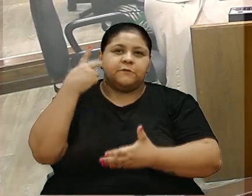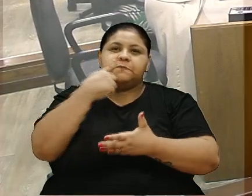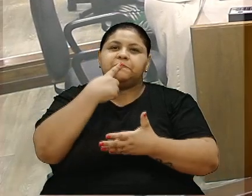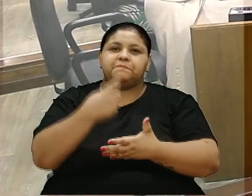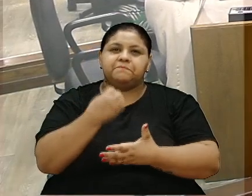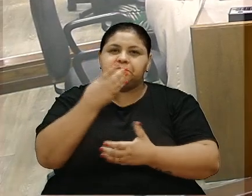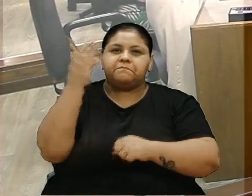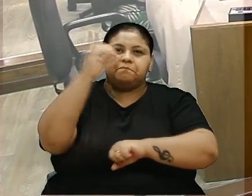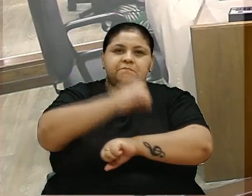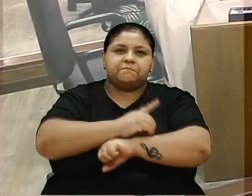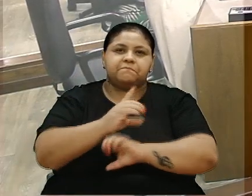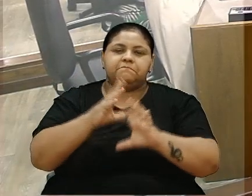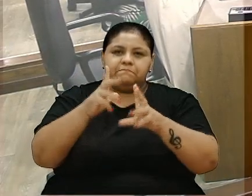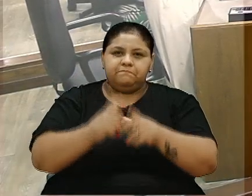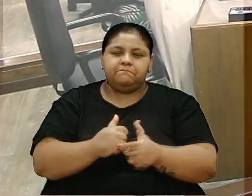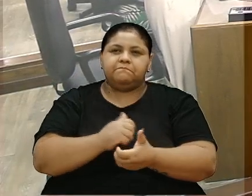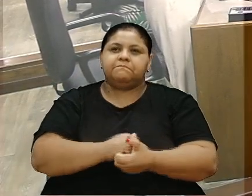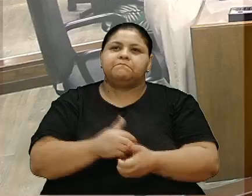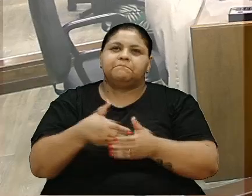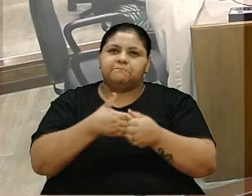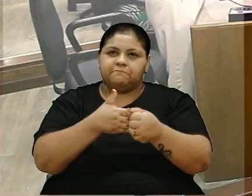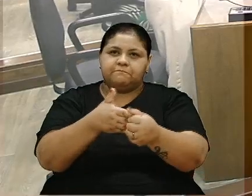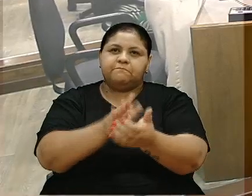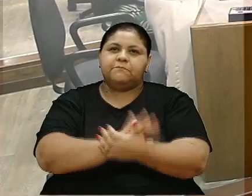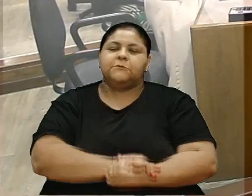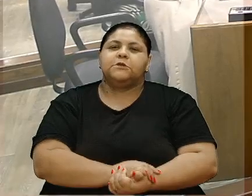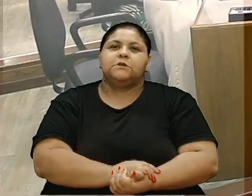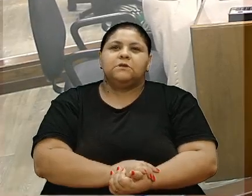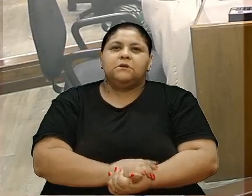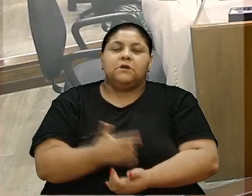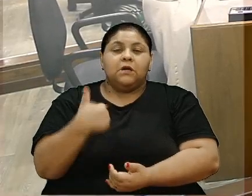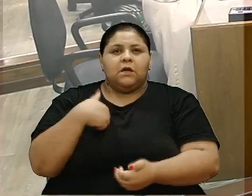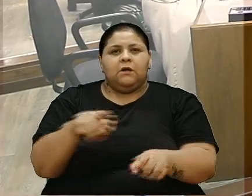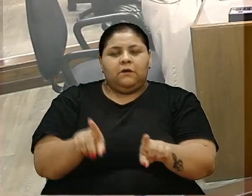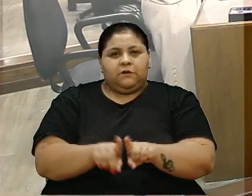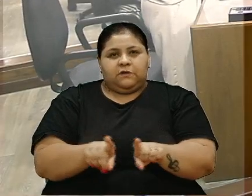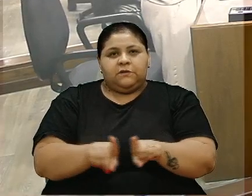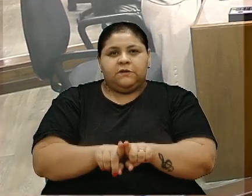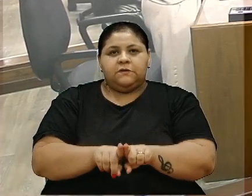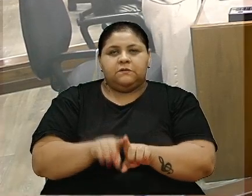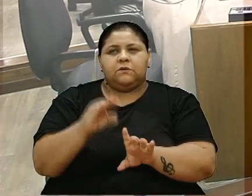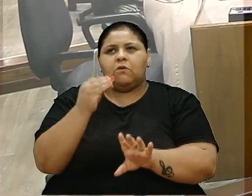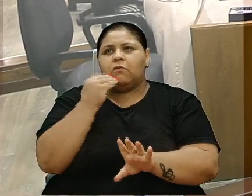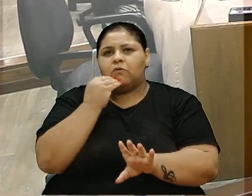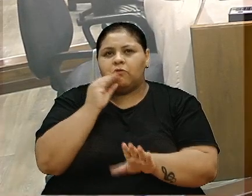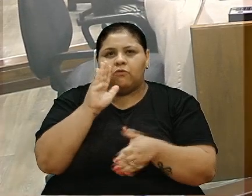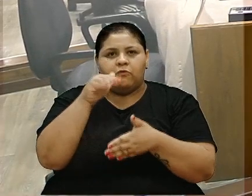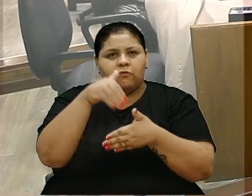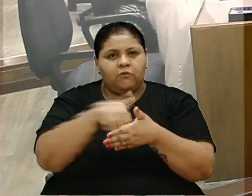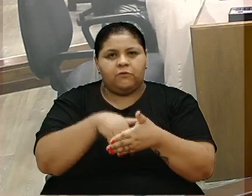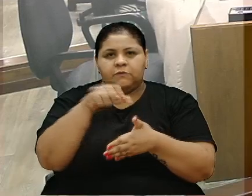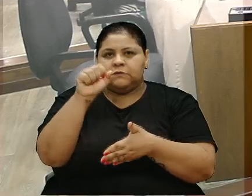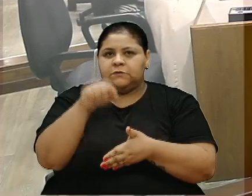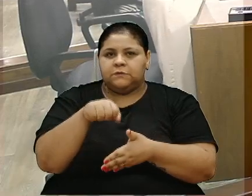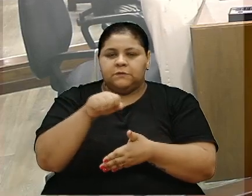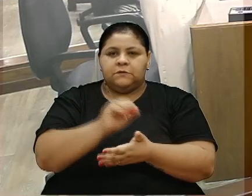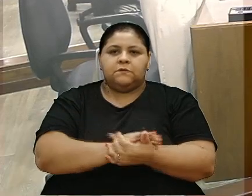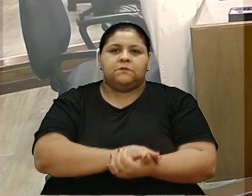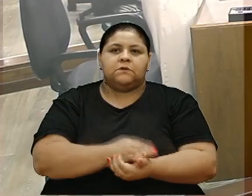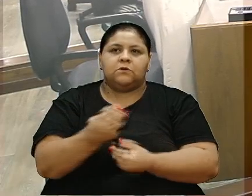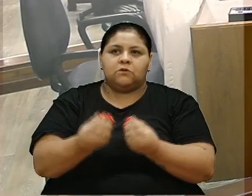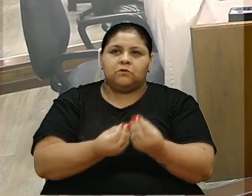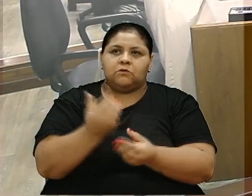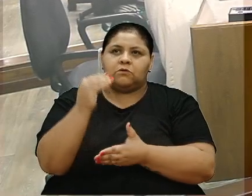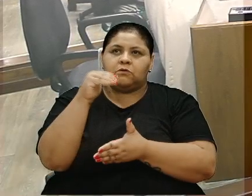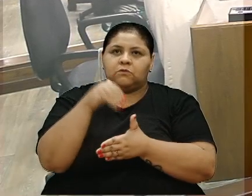Bom dia a todos que nos acompanham. Eu também, por óbvio, votarei favorável, como